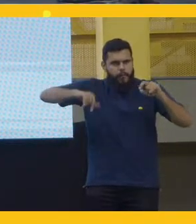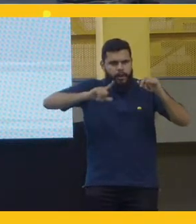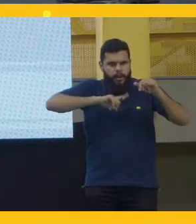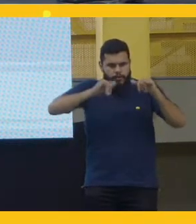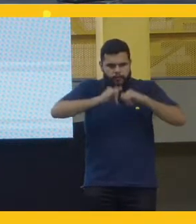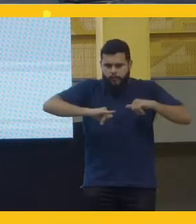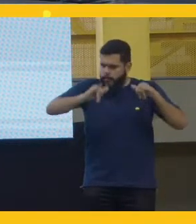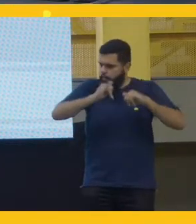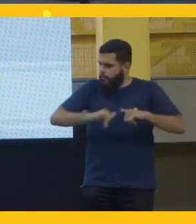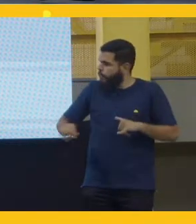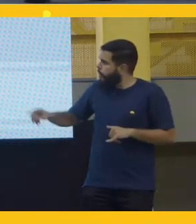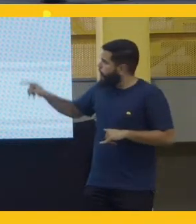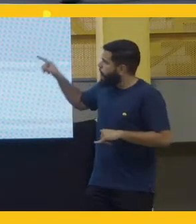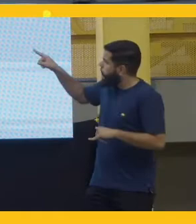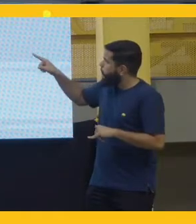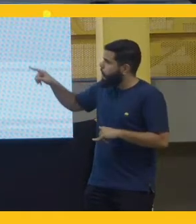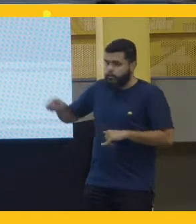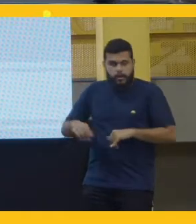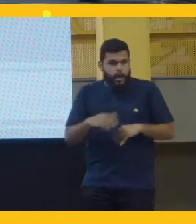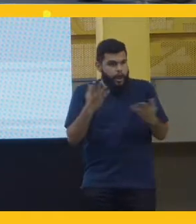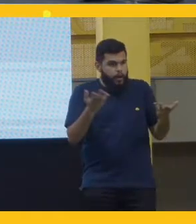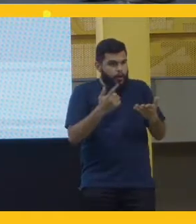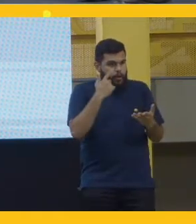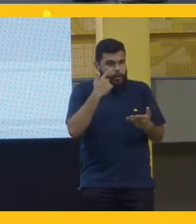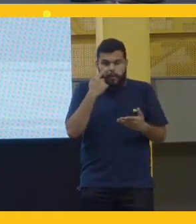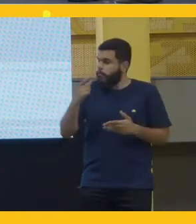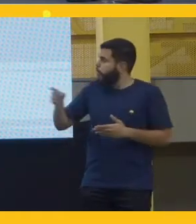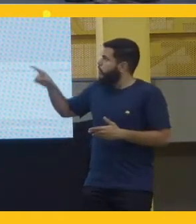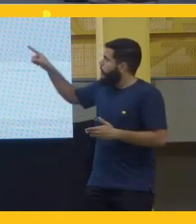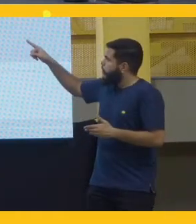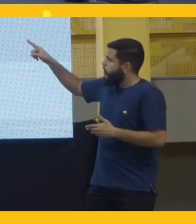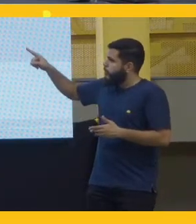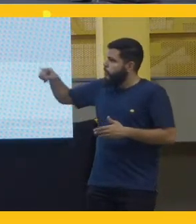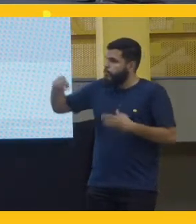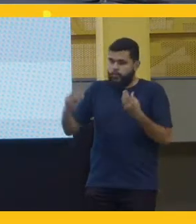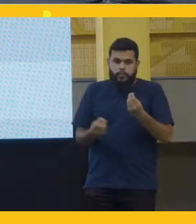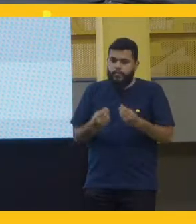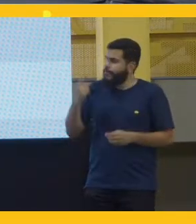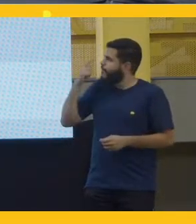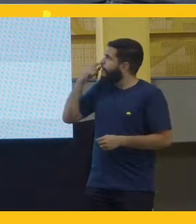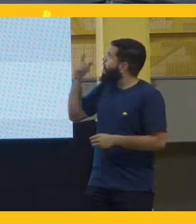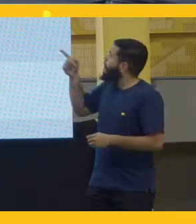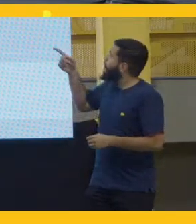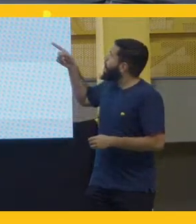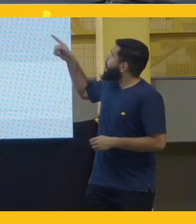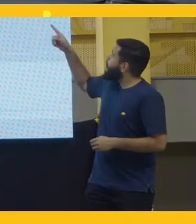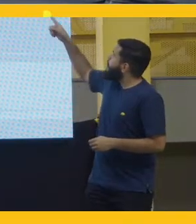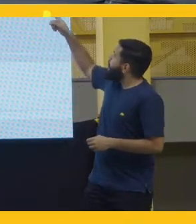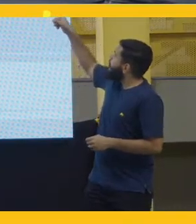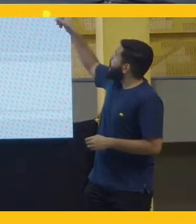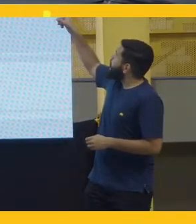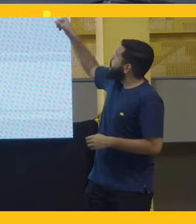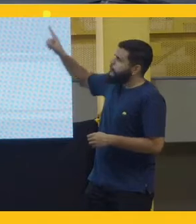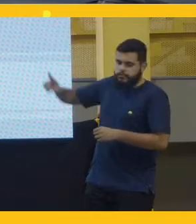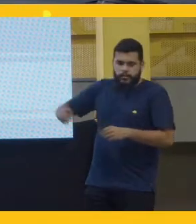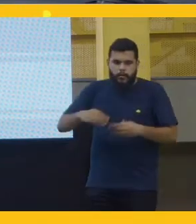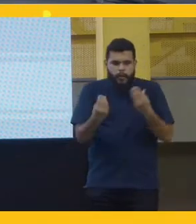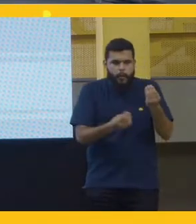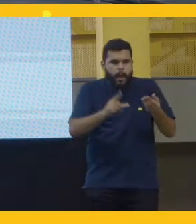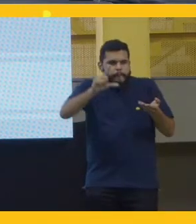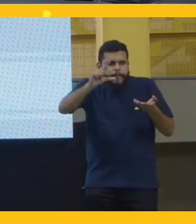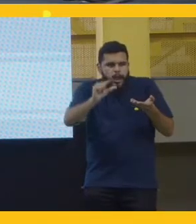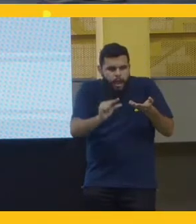se obtenha, e aqui vem a parte legal, a melhor, acabou a pilha? Não, ó, a melhor